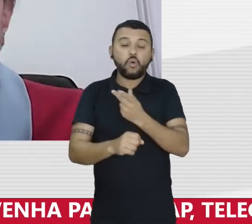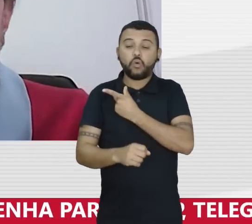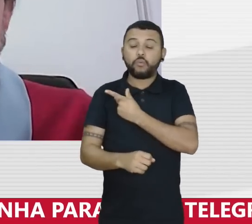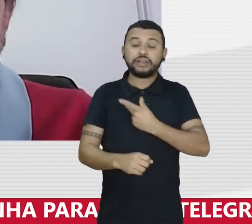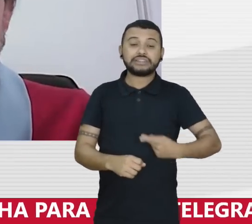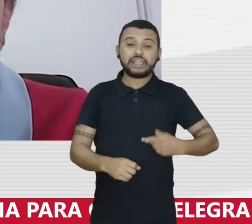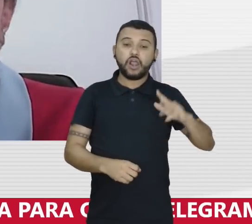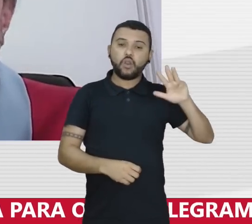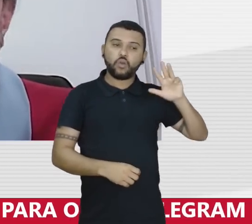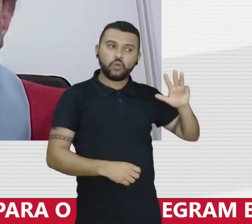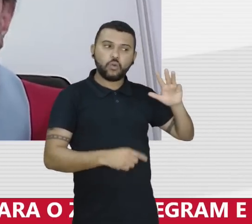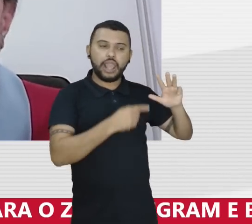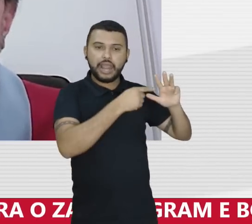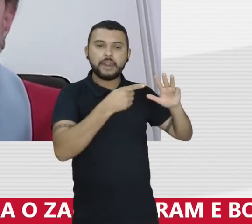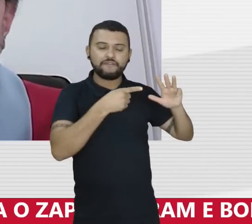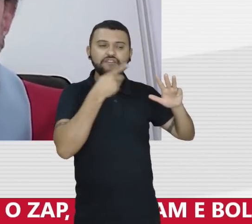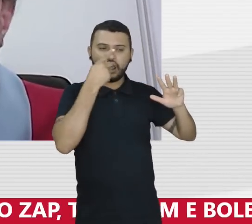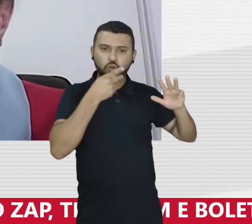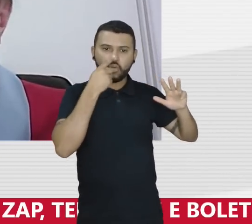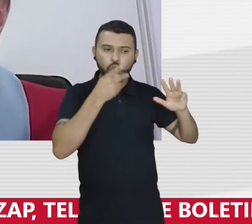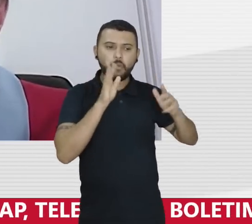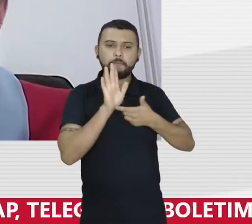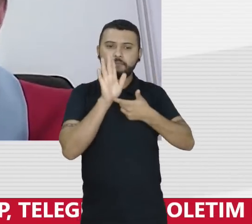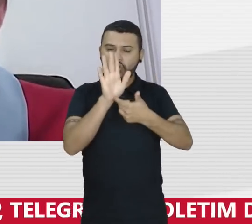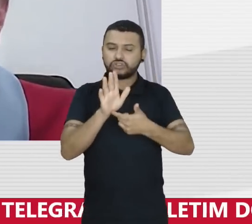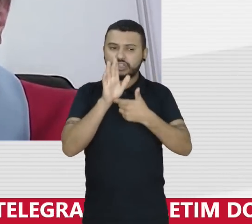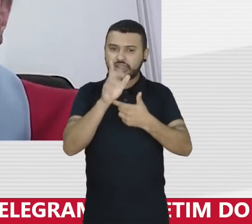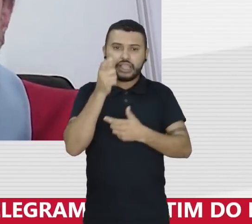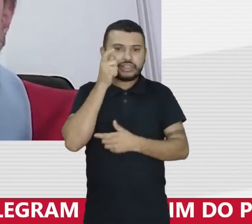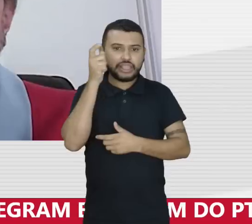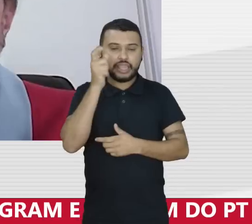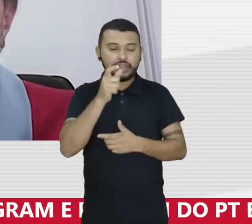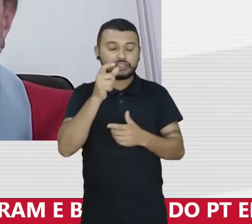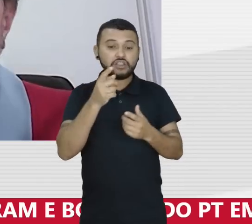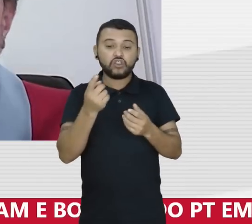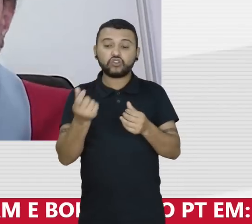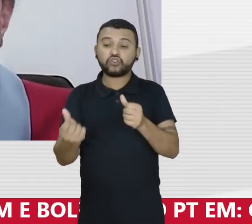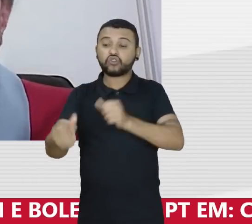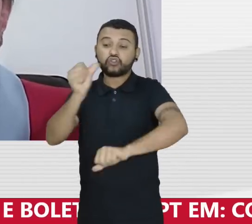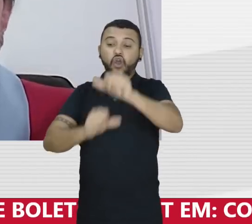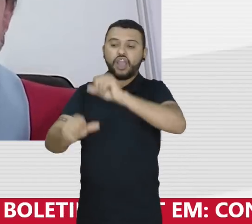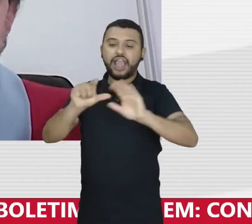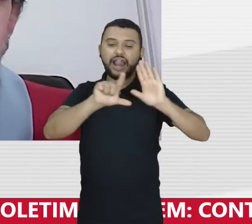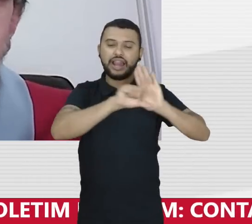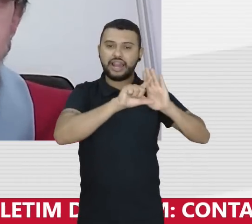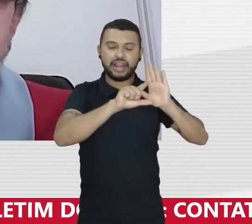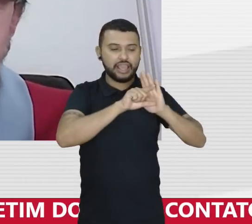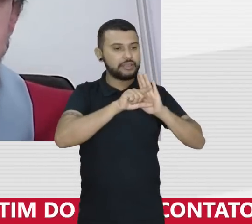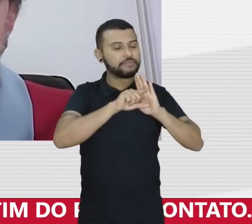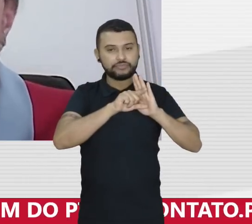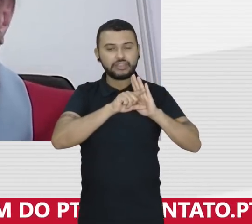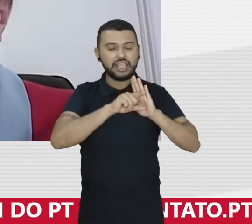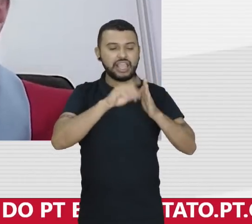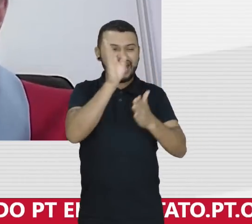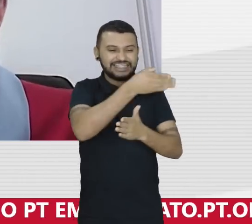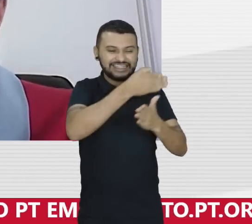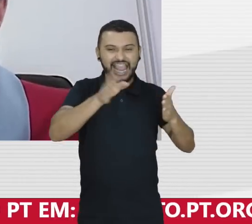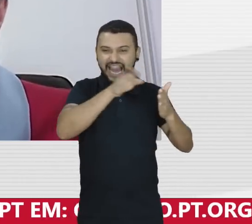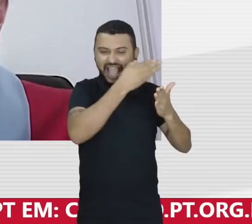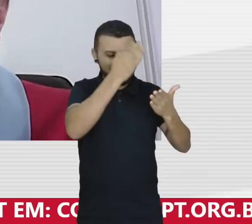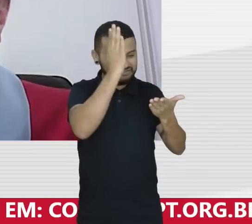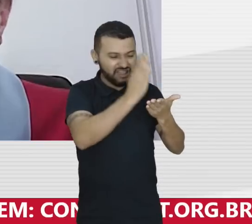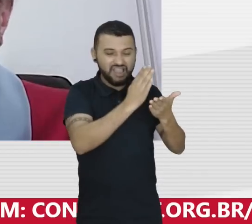tem manifestado, né, a sua intenção de fazer um revogaço de muitas das grandes medidas